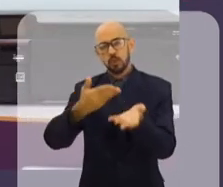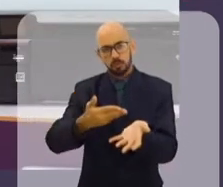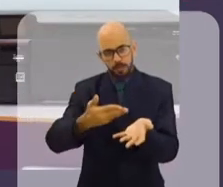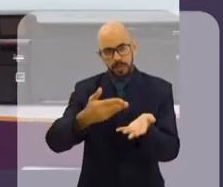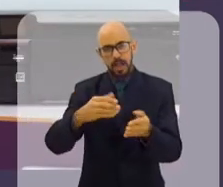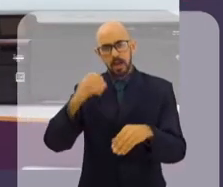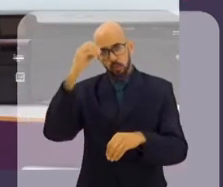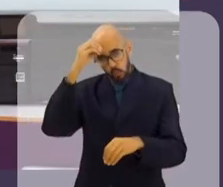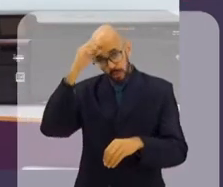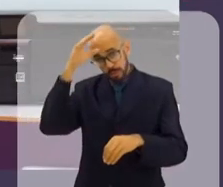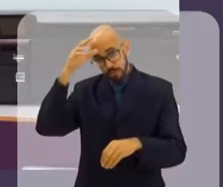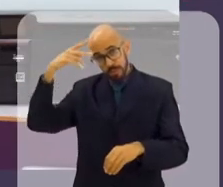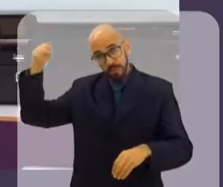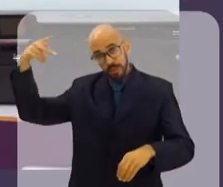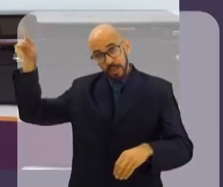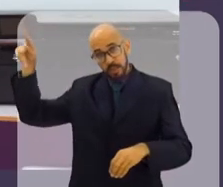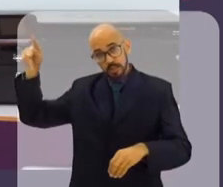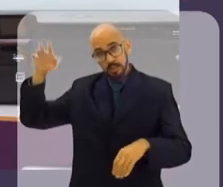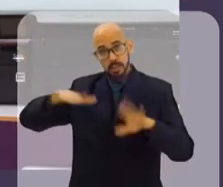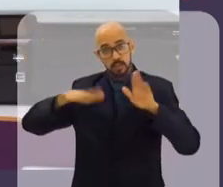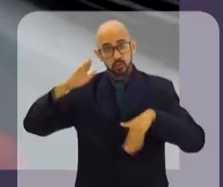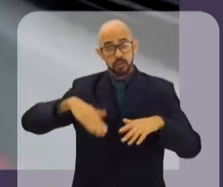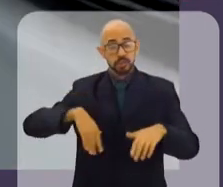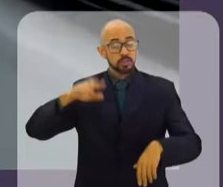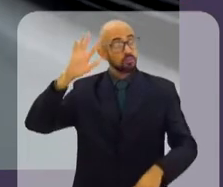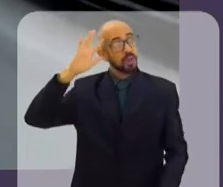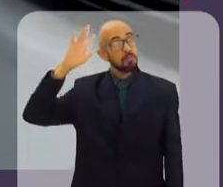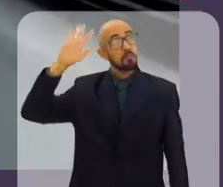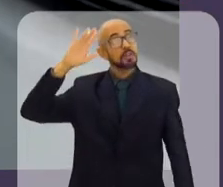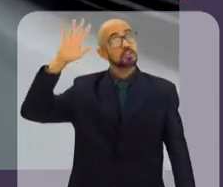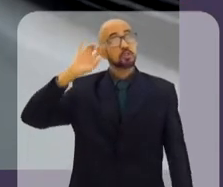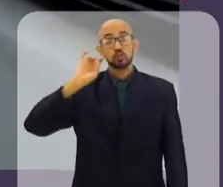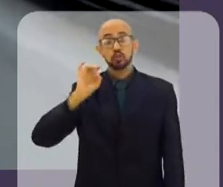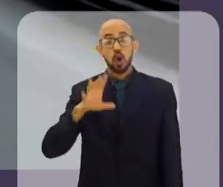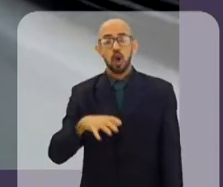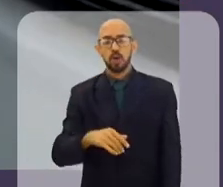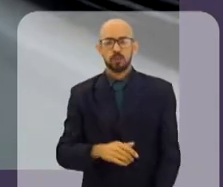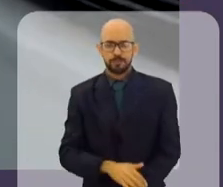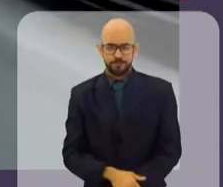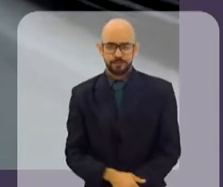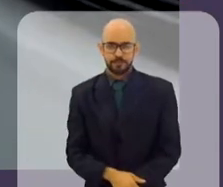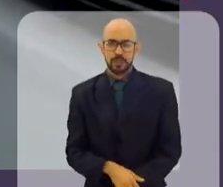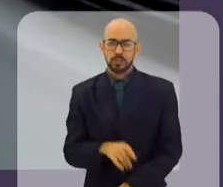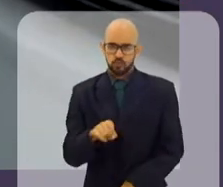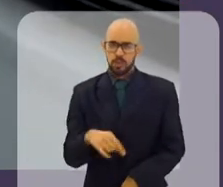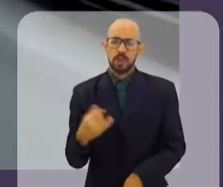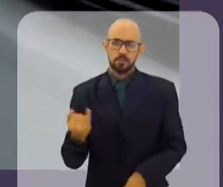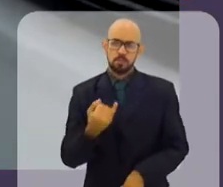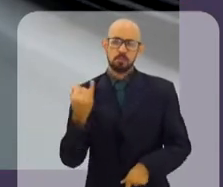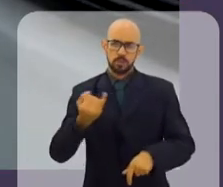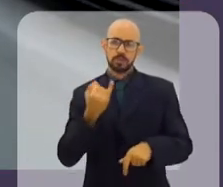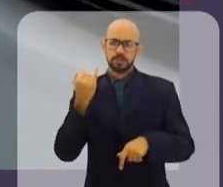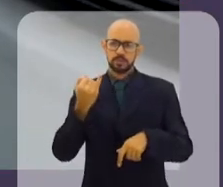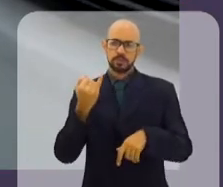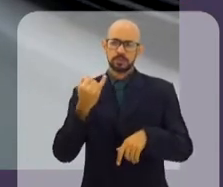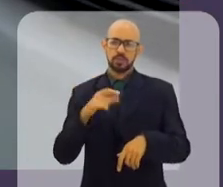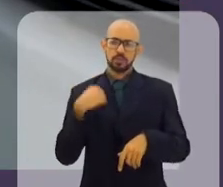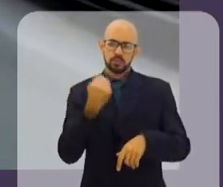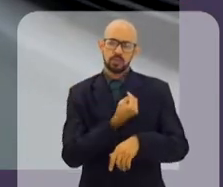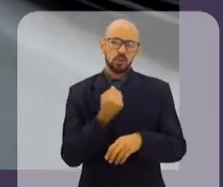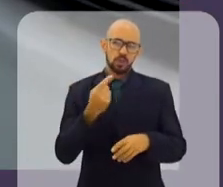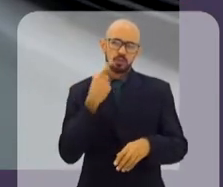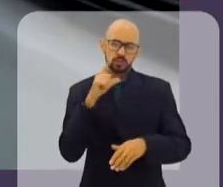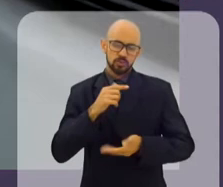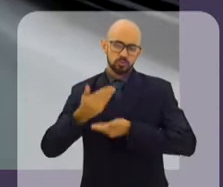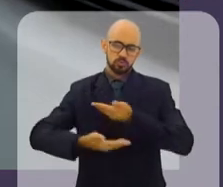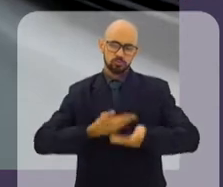um saber para a gente que muitas vezes a gente ficava só na imaginação, sabe? Foi muito rico a gente